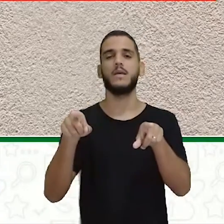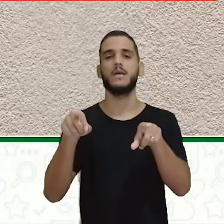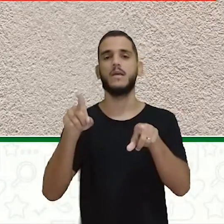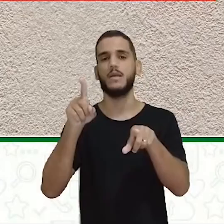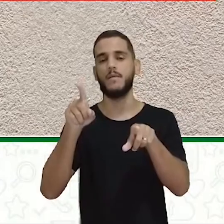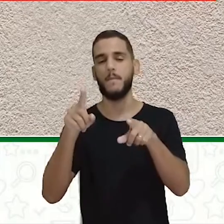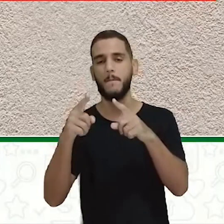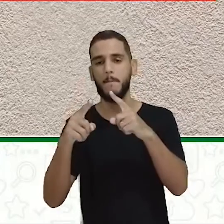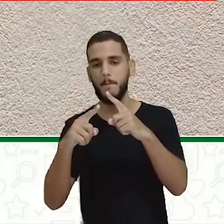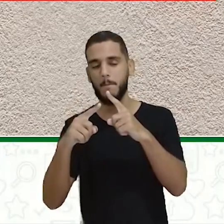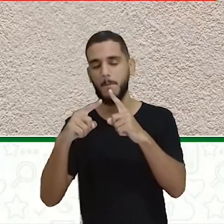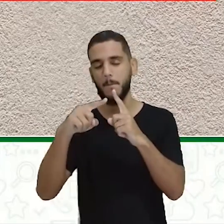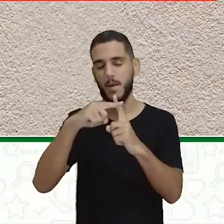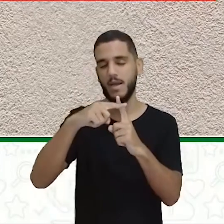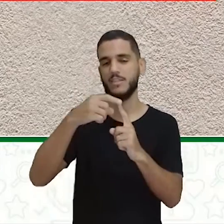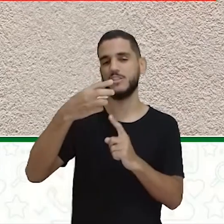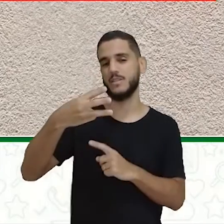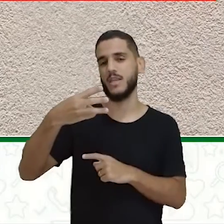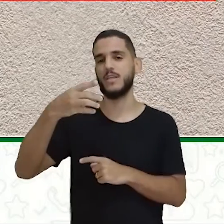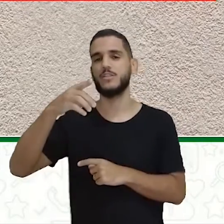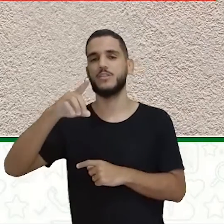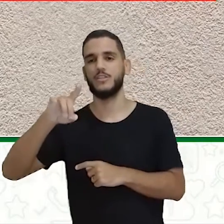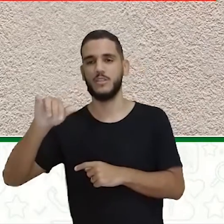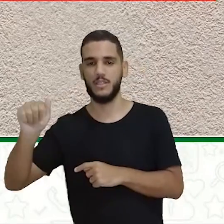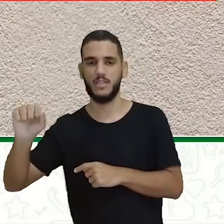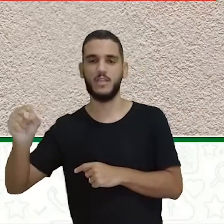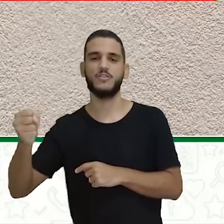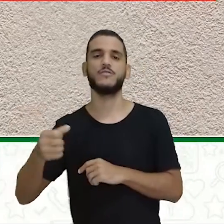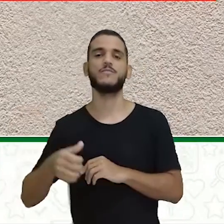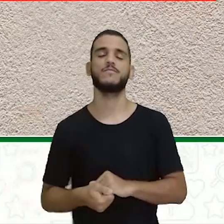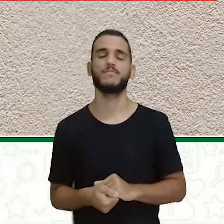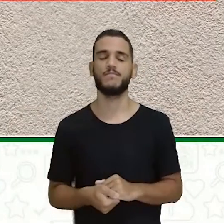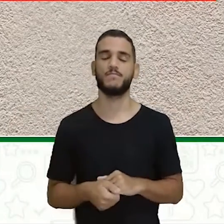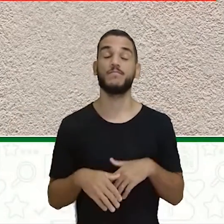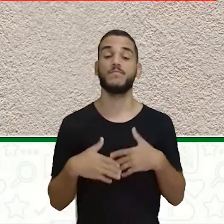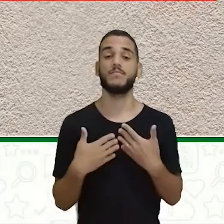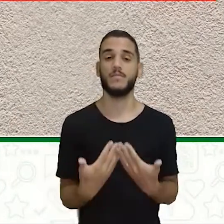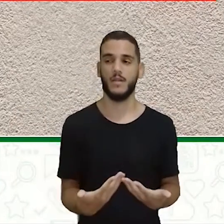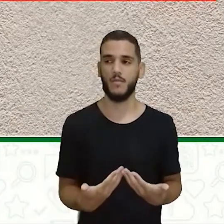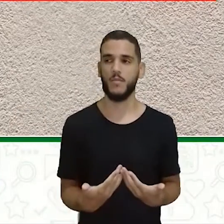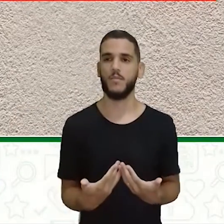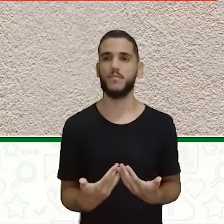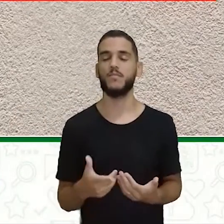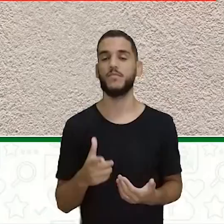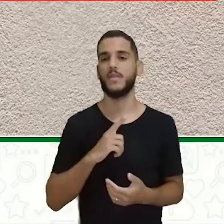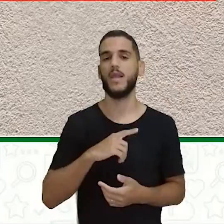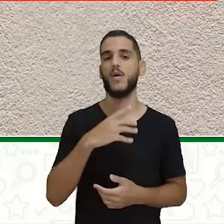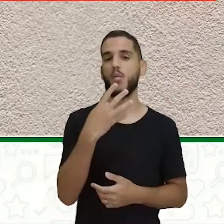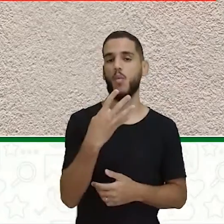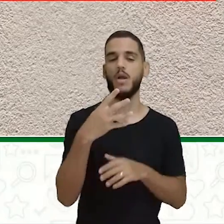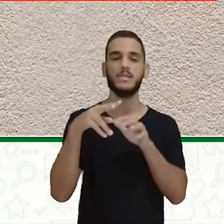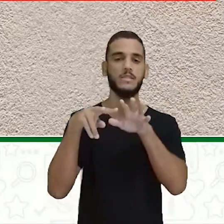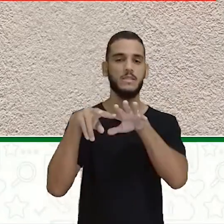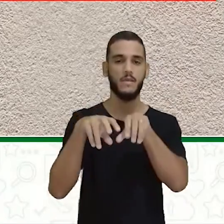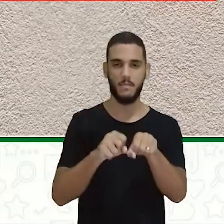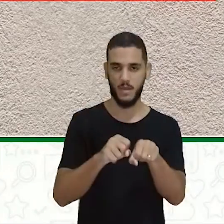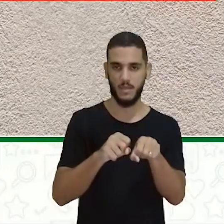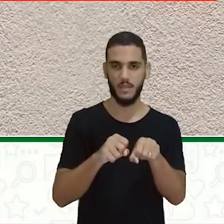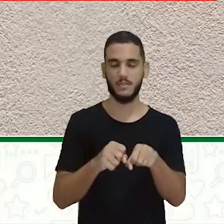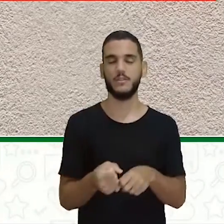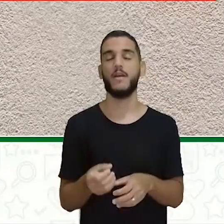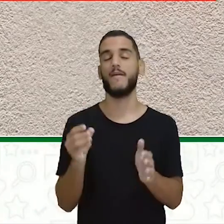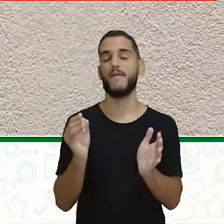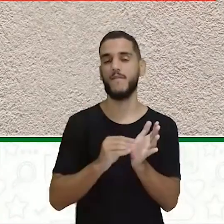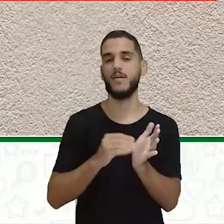ali da conta de dividir que fizemos, tá certo? Então, temos 4 semanas e ainda